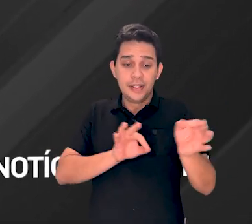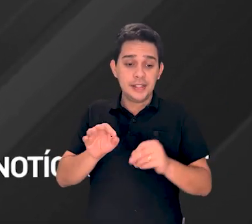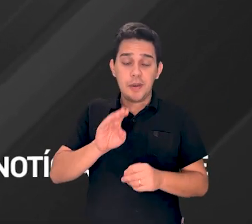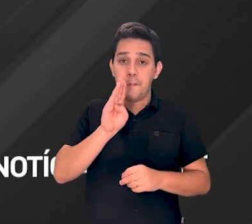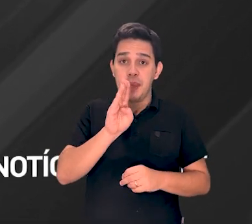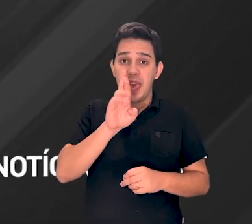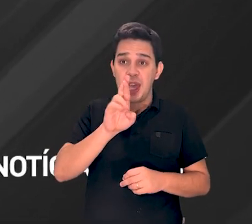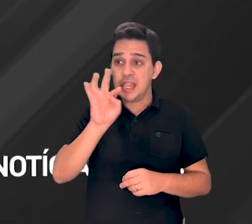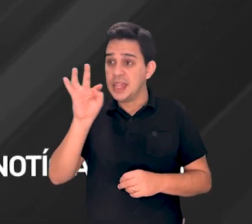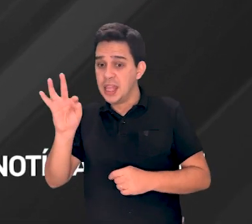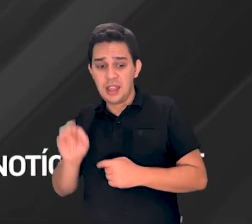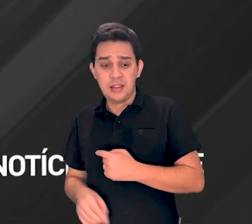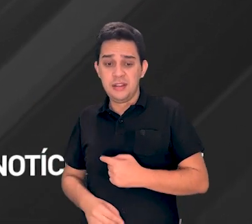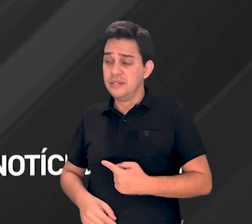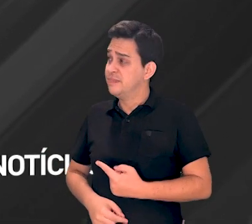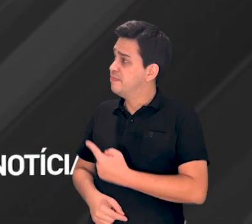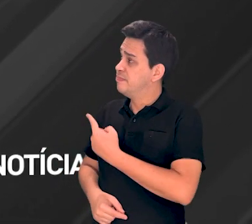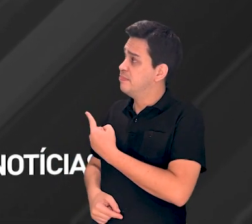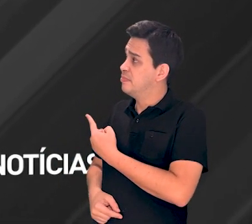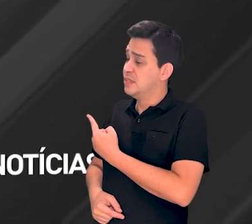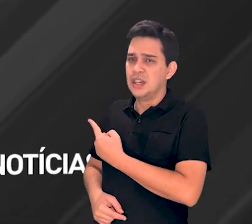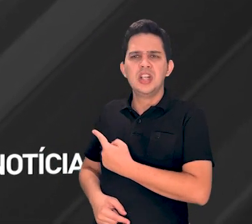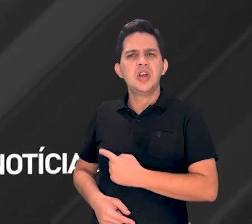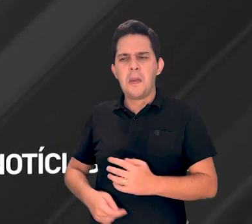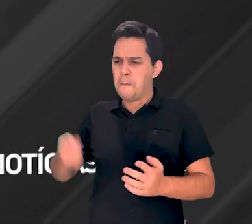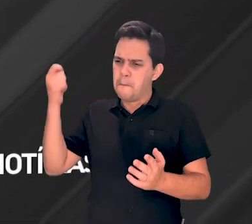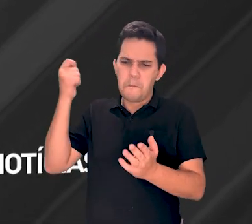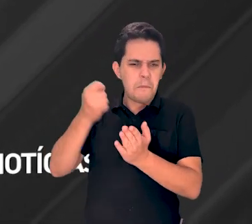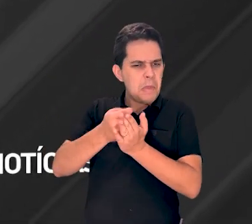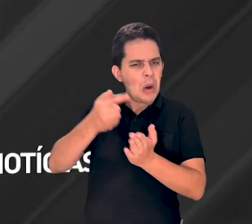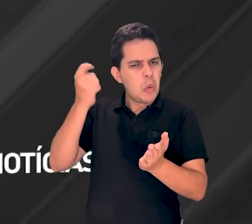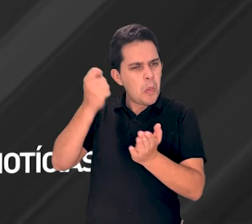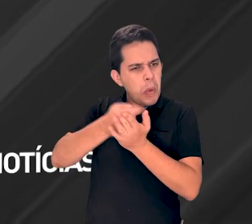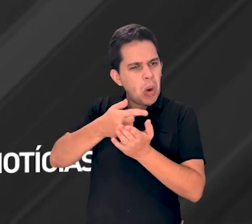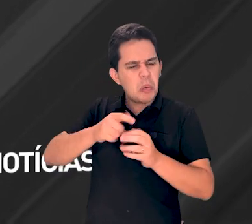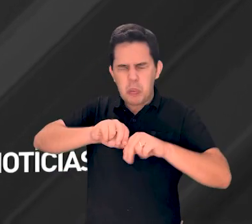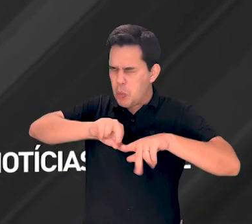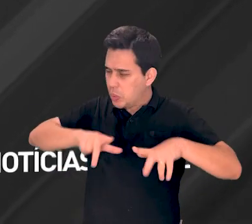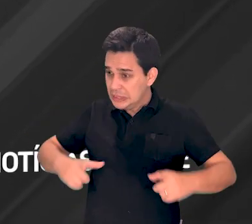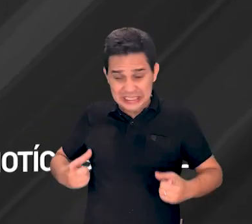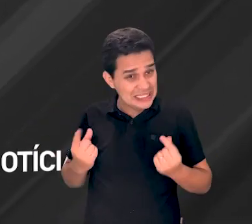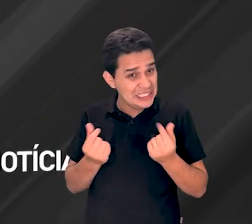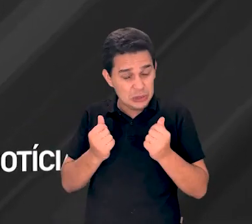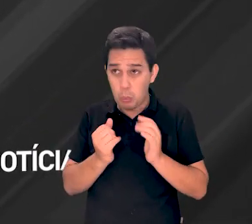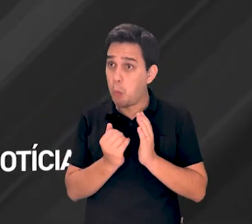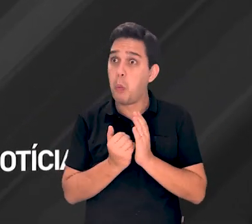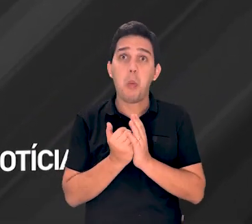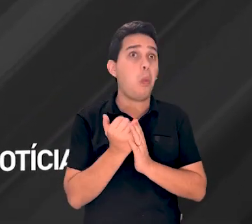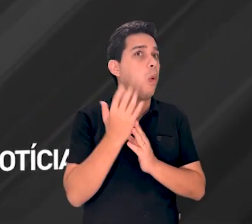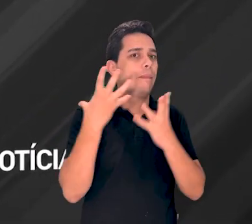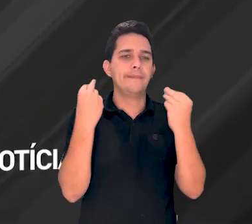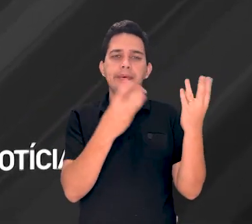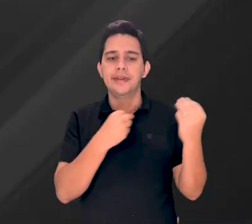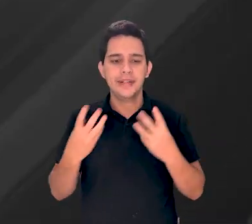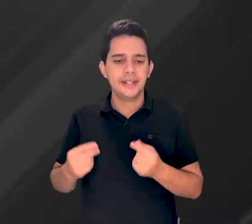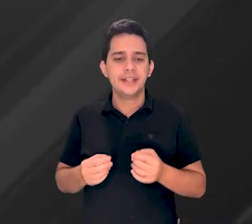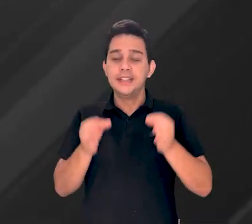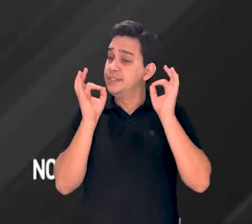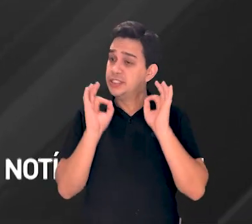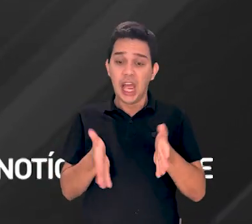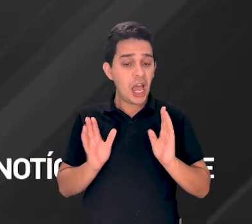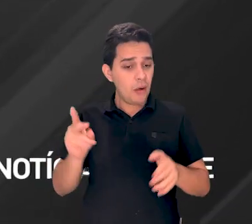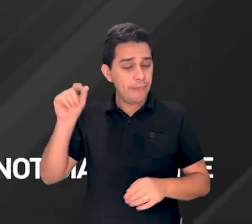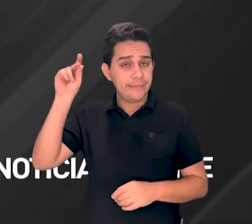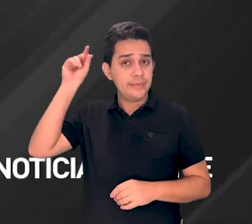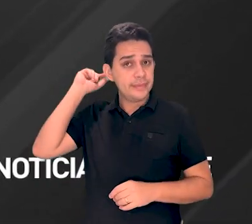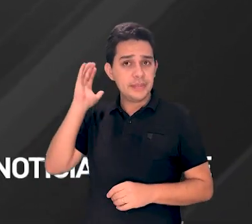impressionante não é o BRT foi investimento de vulto costumo muito dinheiro né E era para ter circular